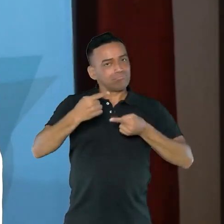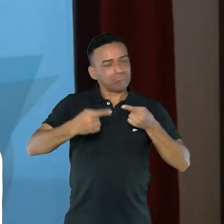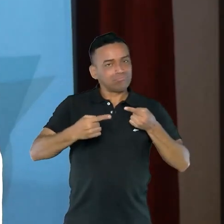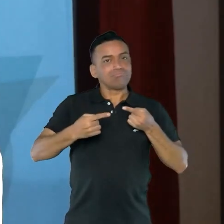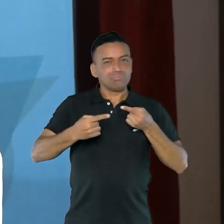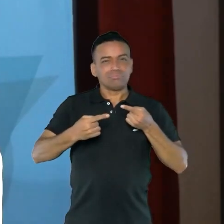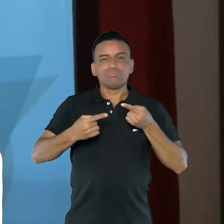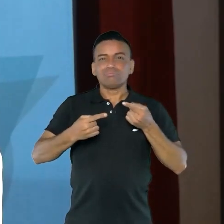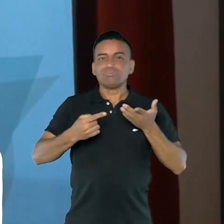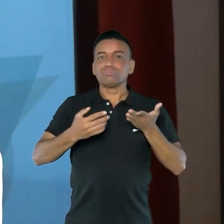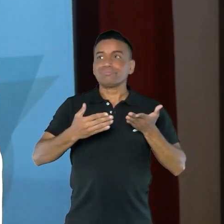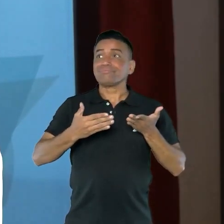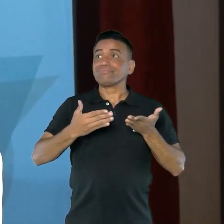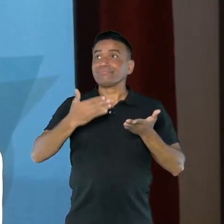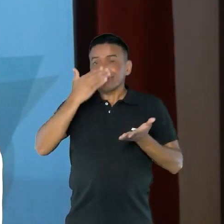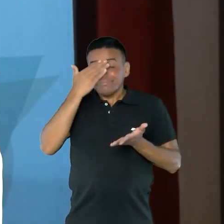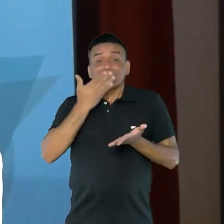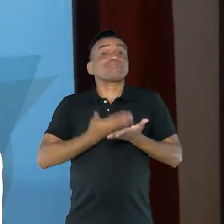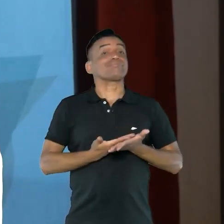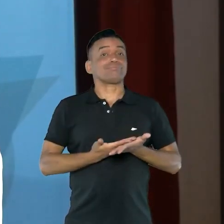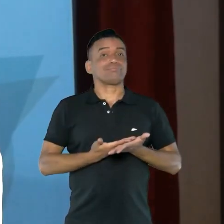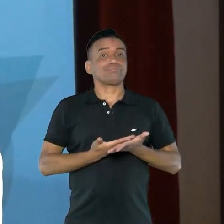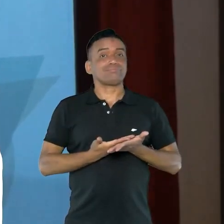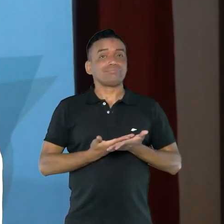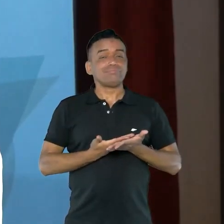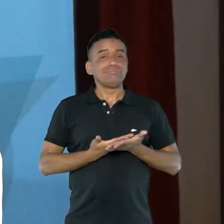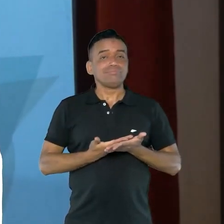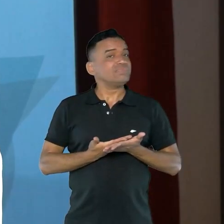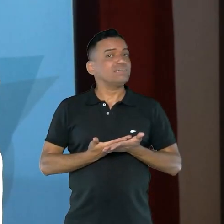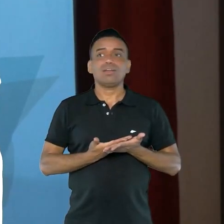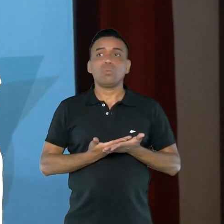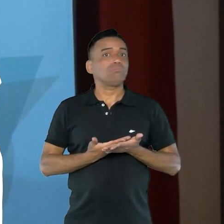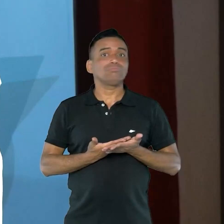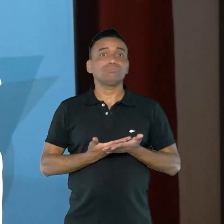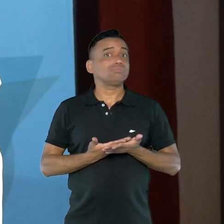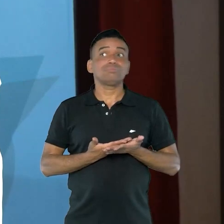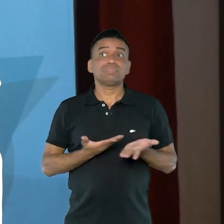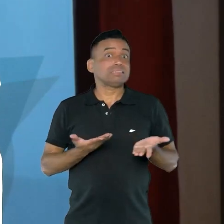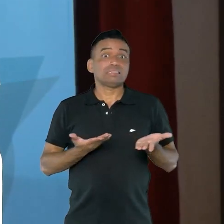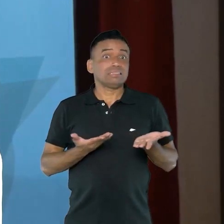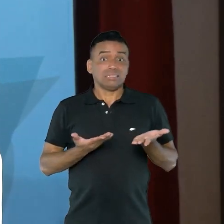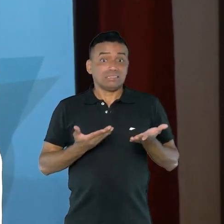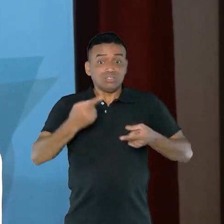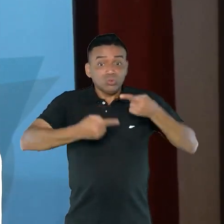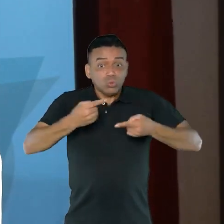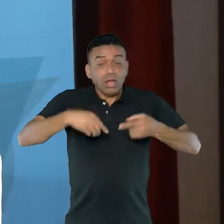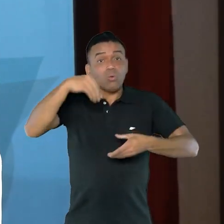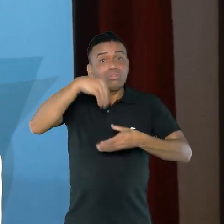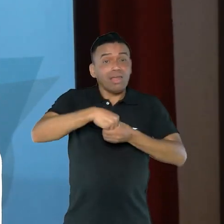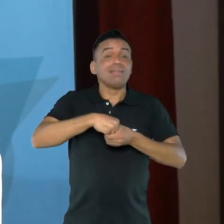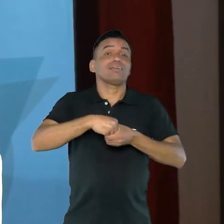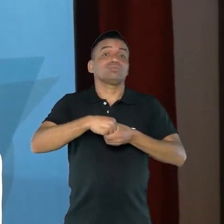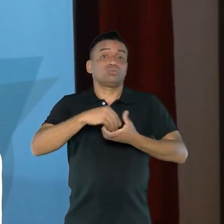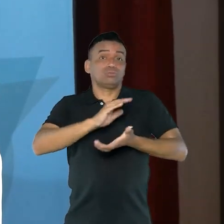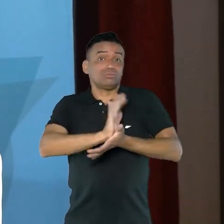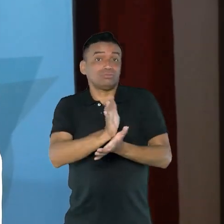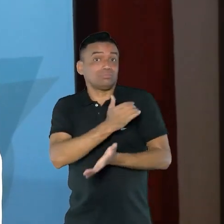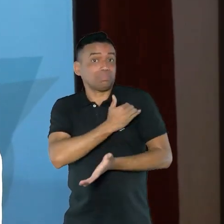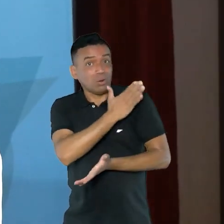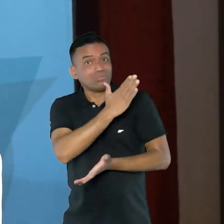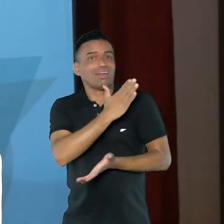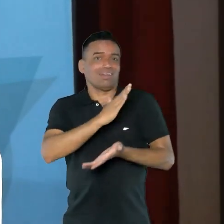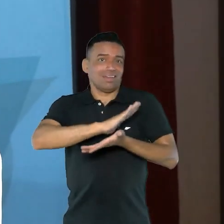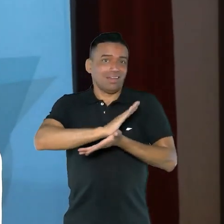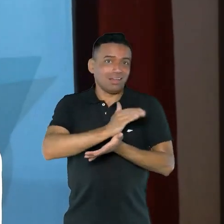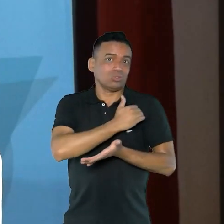para escapar da discussão em relação ao racismo, né? Porque, assim, trocas entre os povos